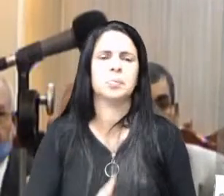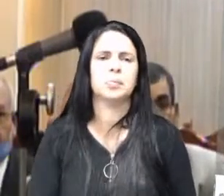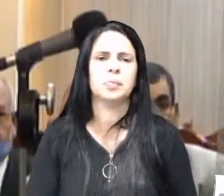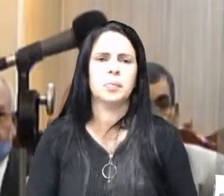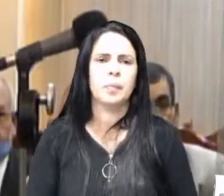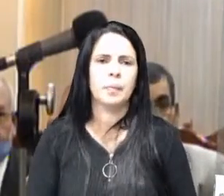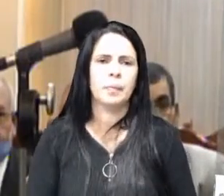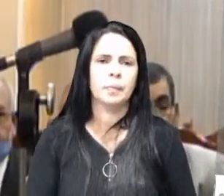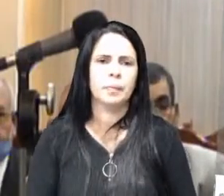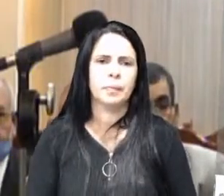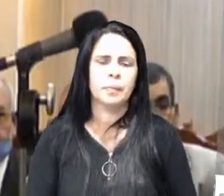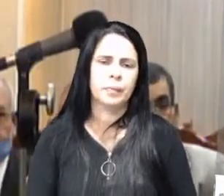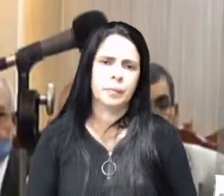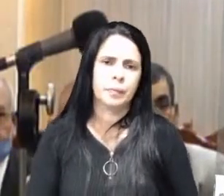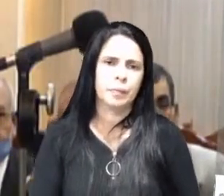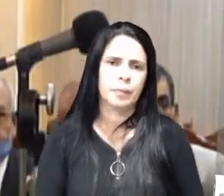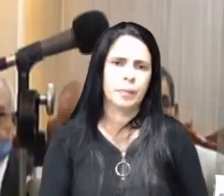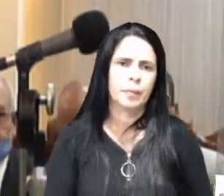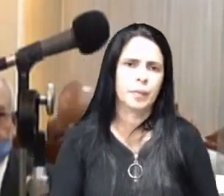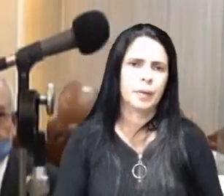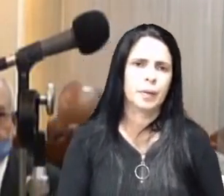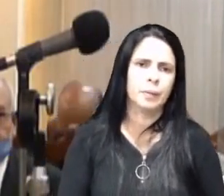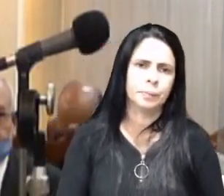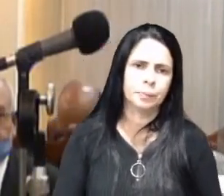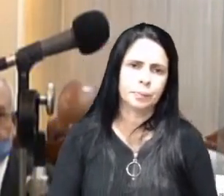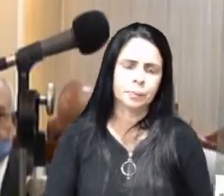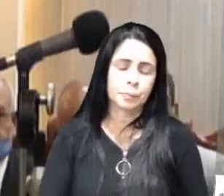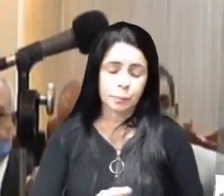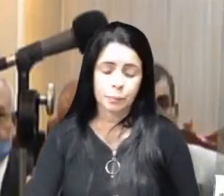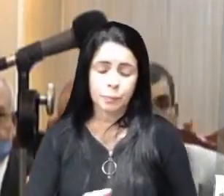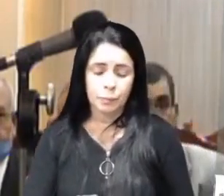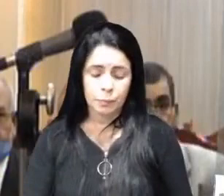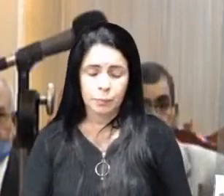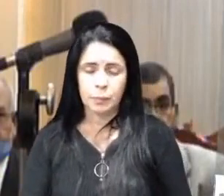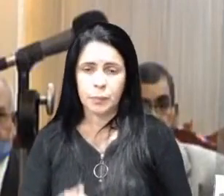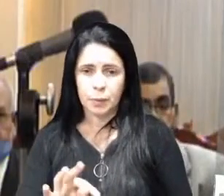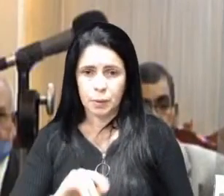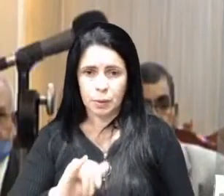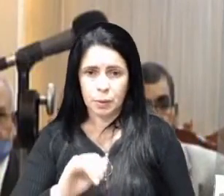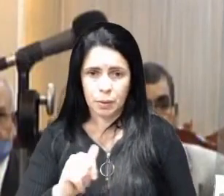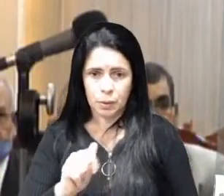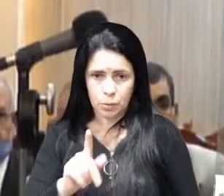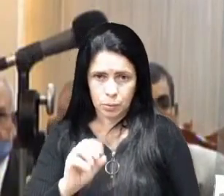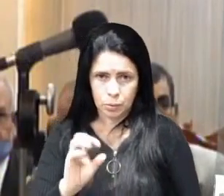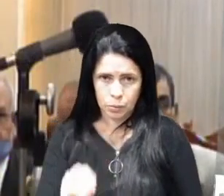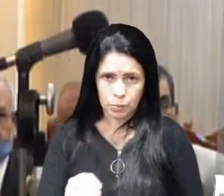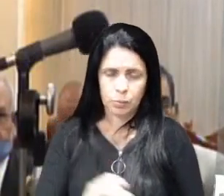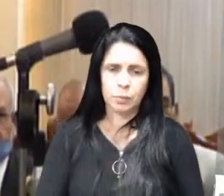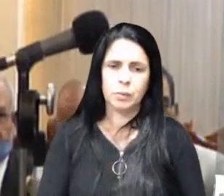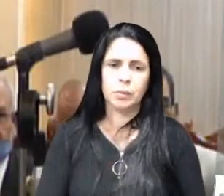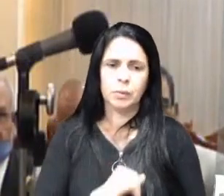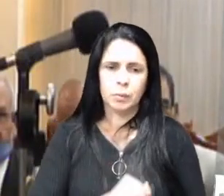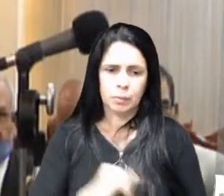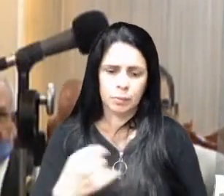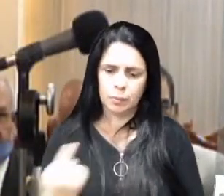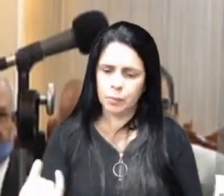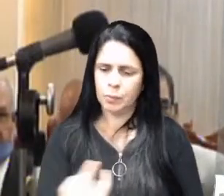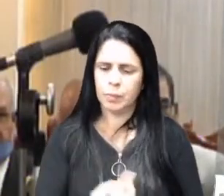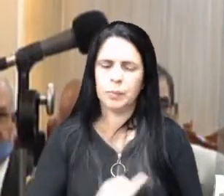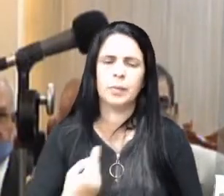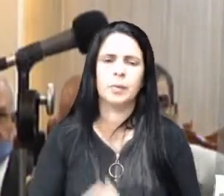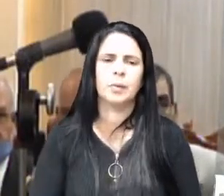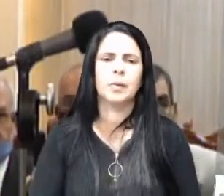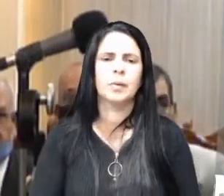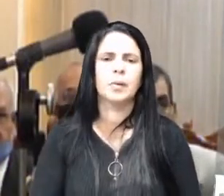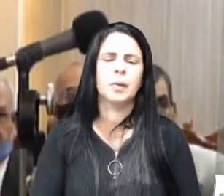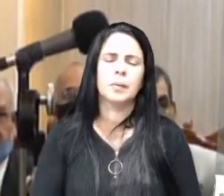5, versículo 8. Olha o que São Tiago diz para nós. Leiam comigo. Sede vós também. Toda a